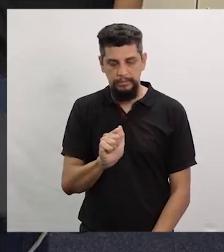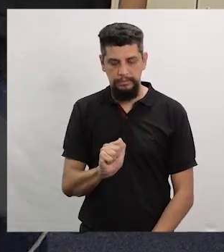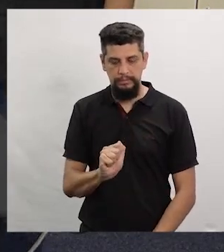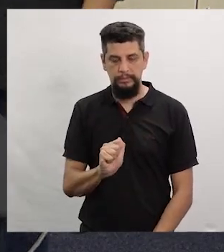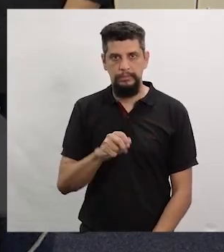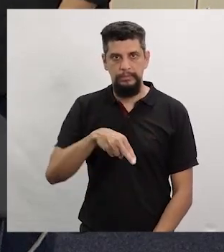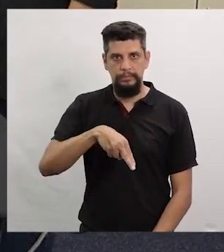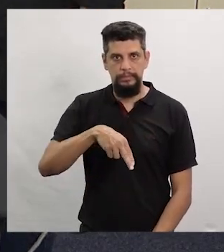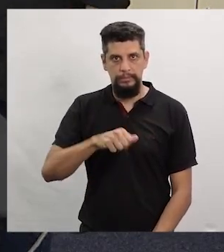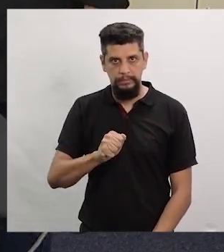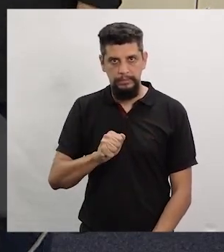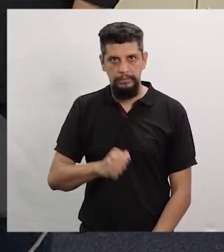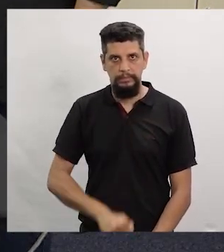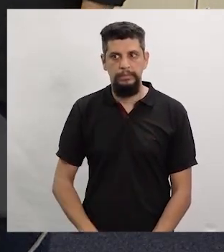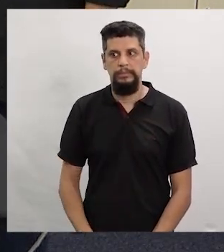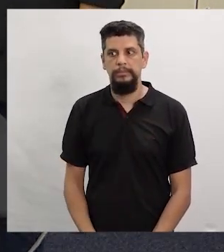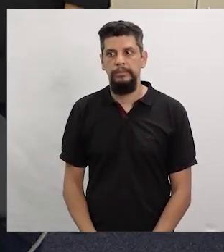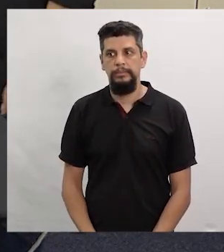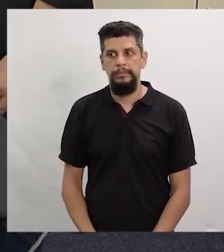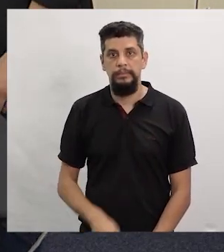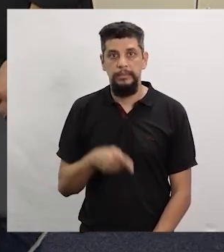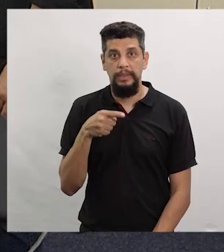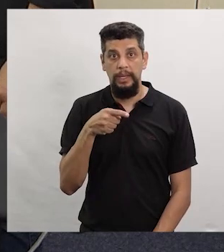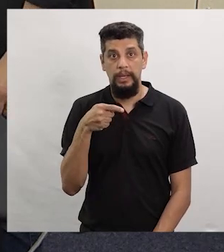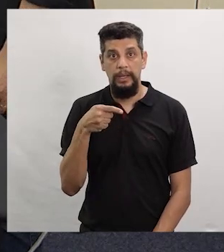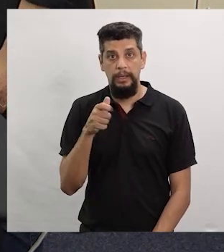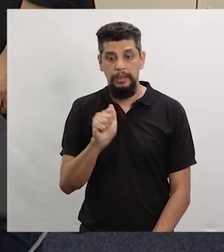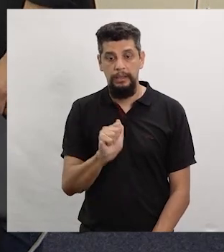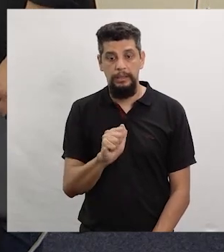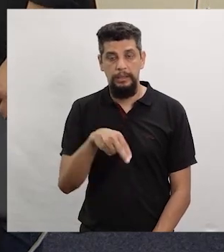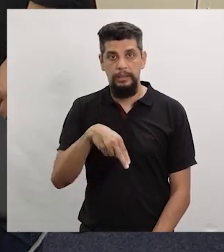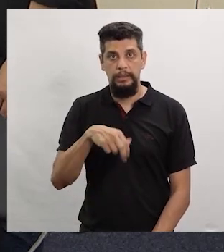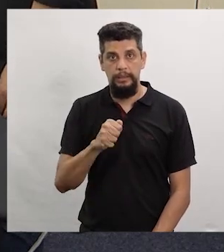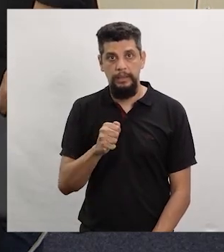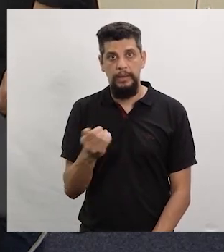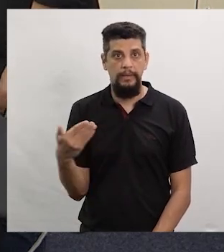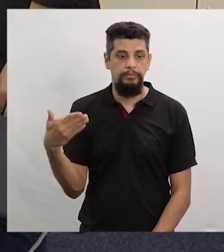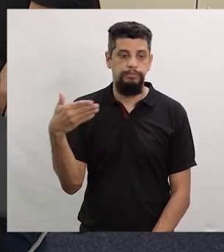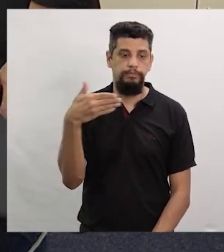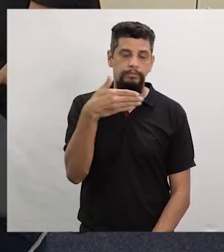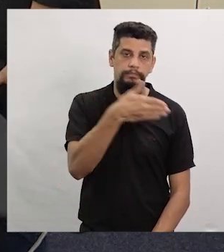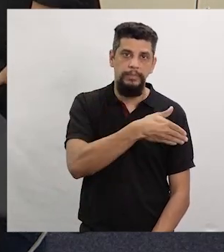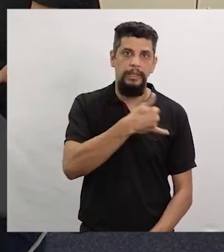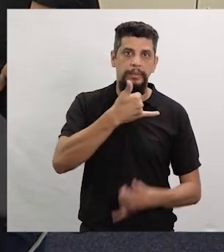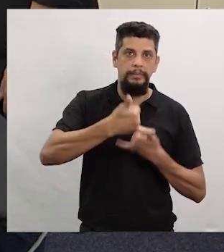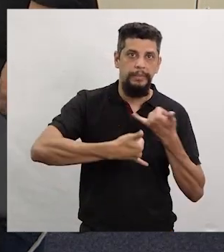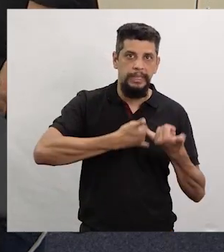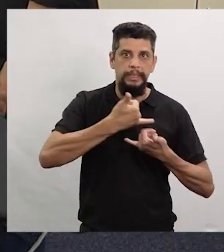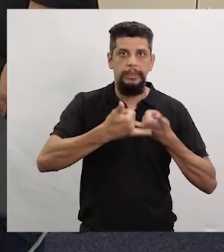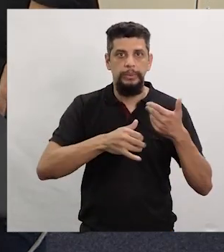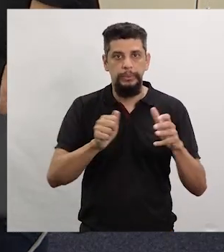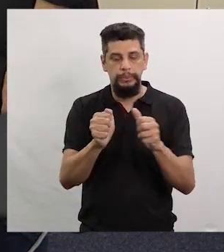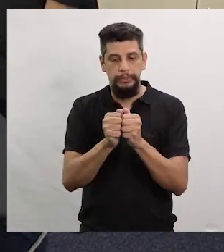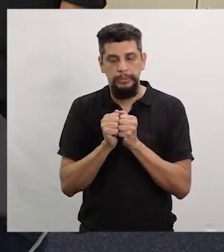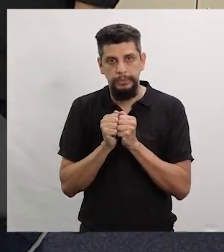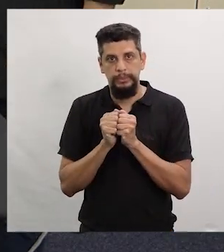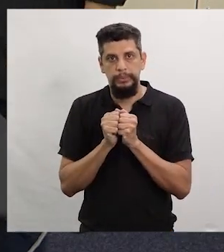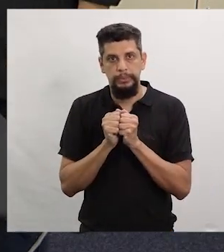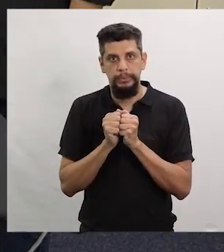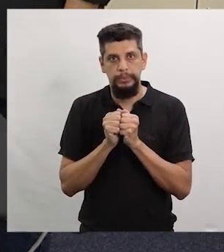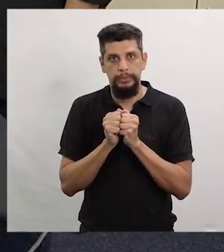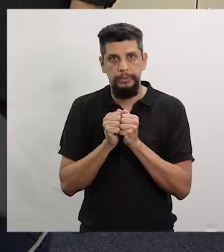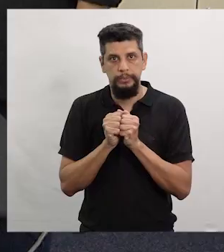veio a Ana a Ana ela veio para brincar conosco também